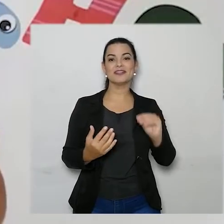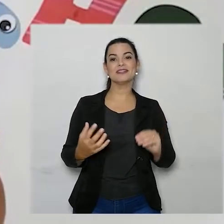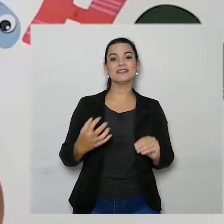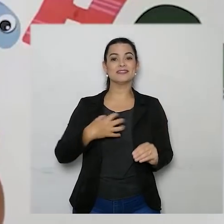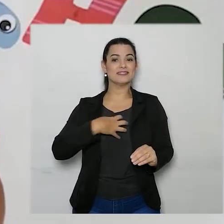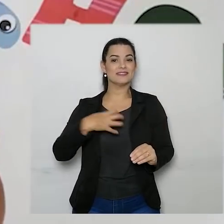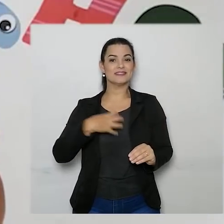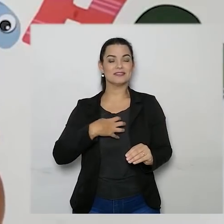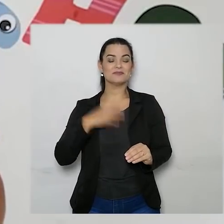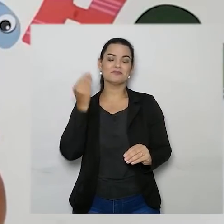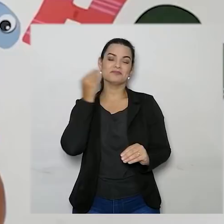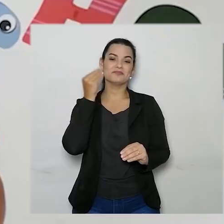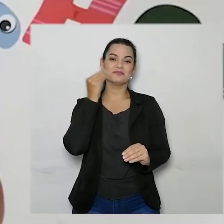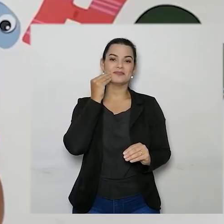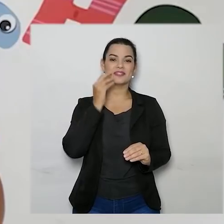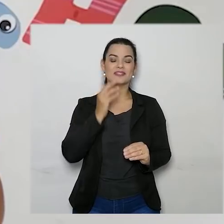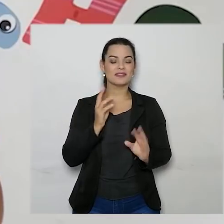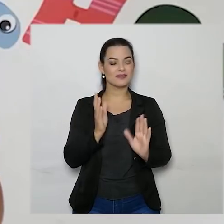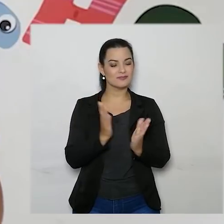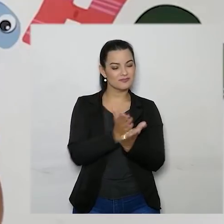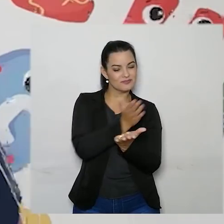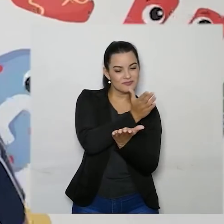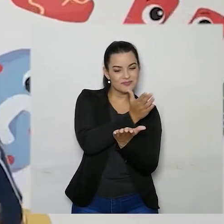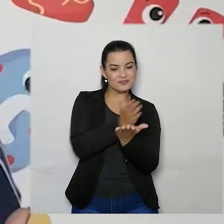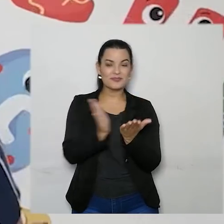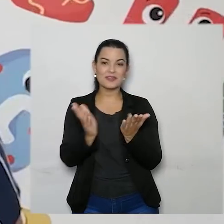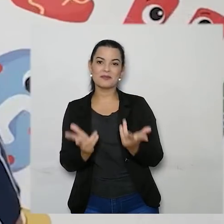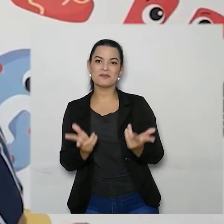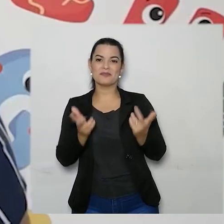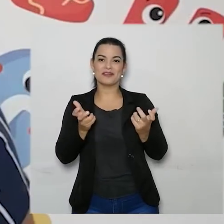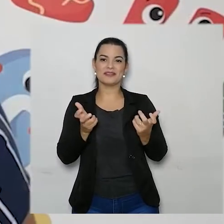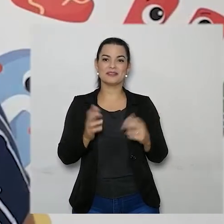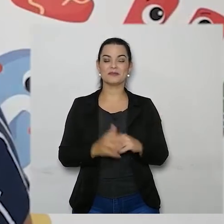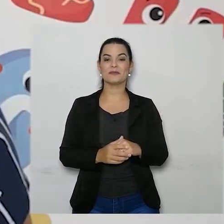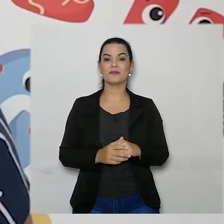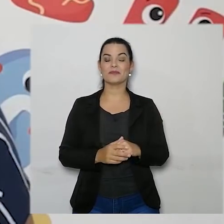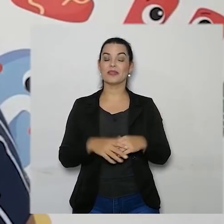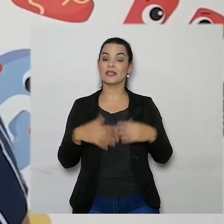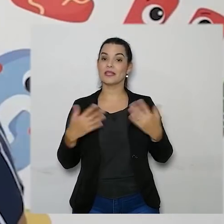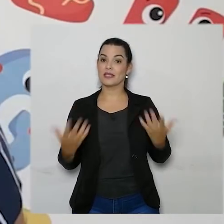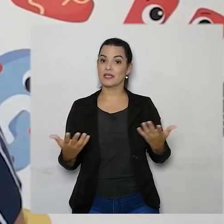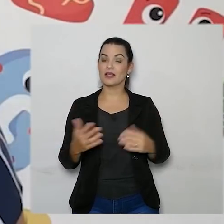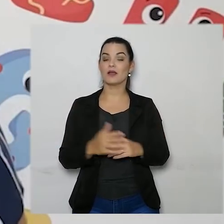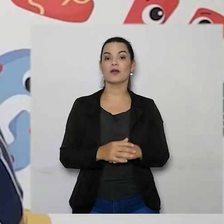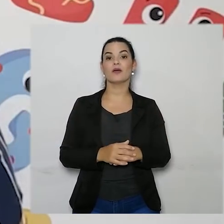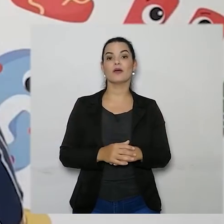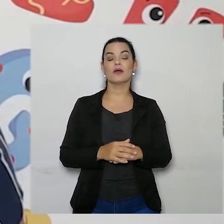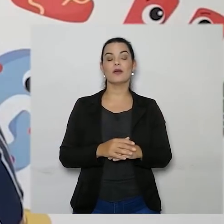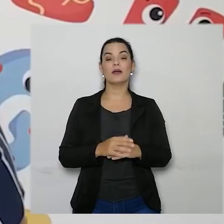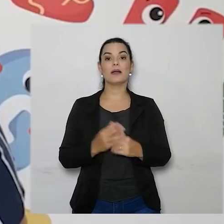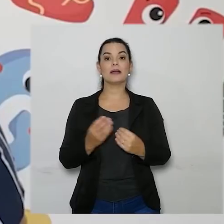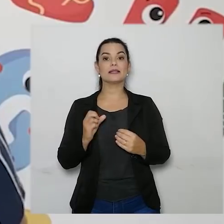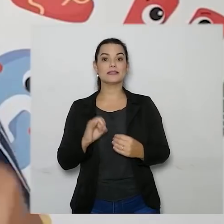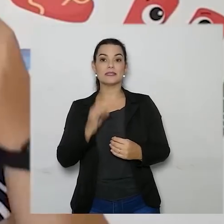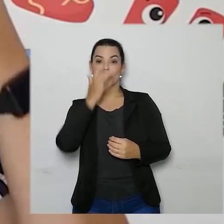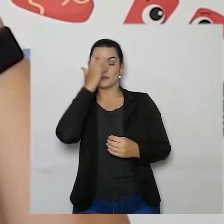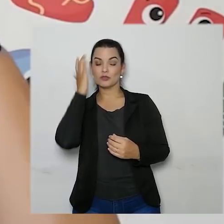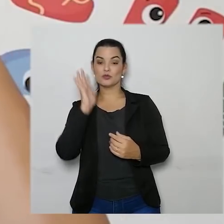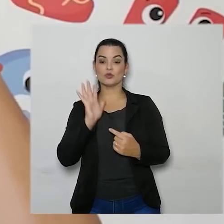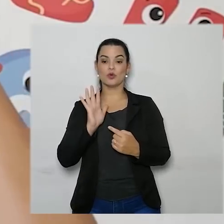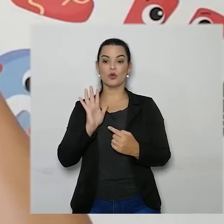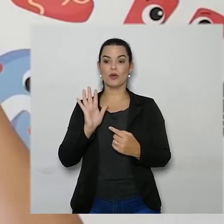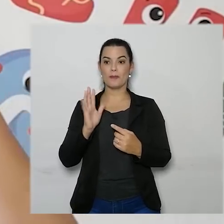tentar diferenciar um pouquinho de tudo isso. Ao ser exposto a alguma situação,